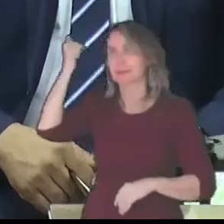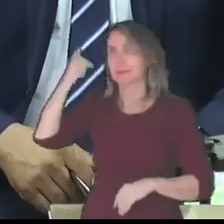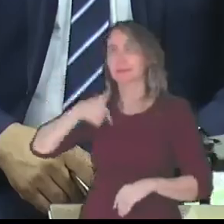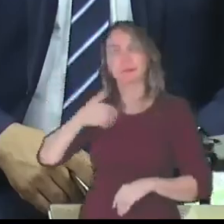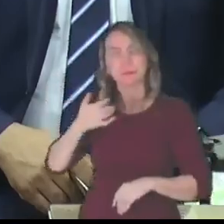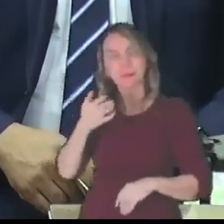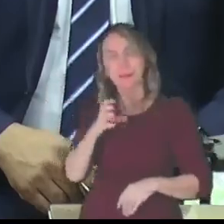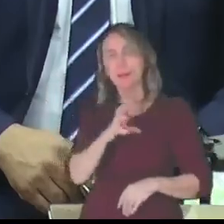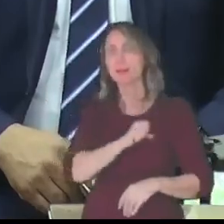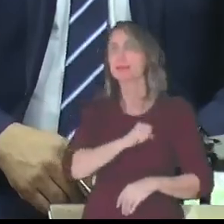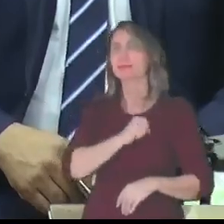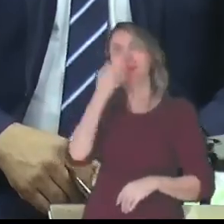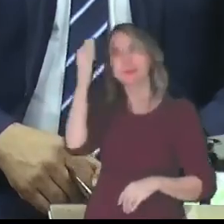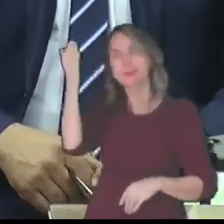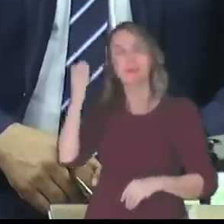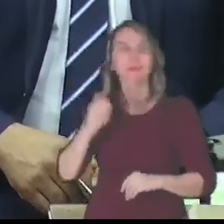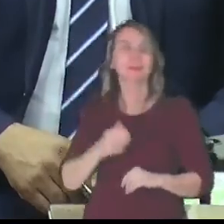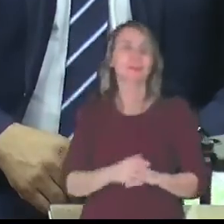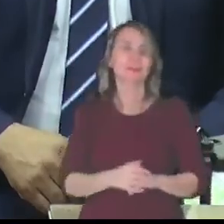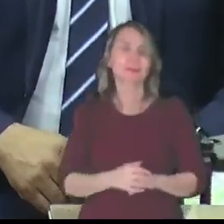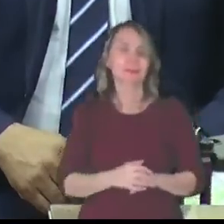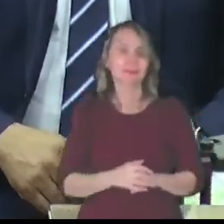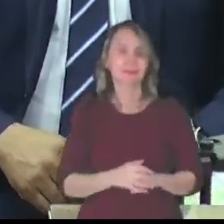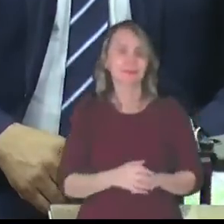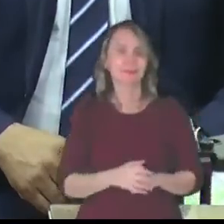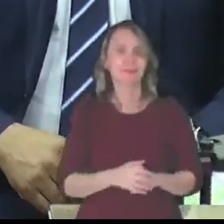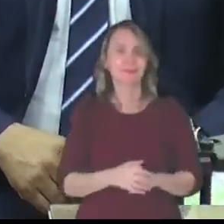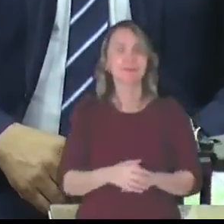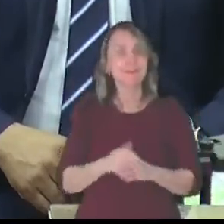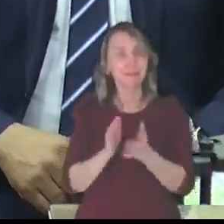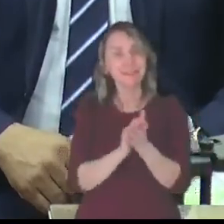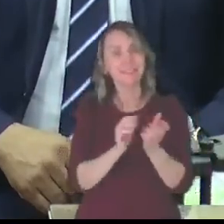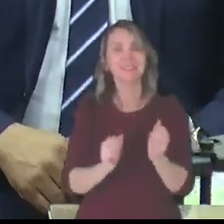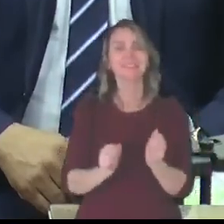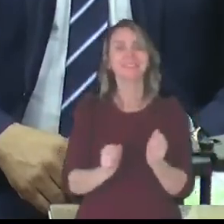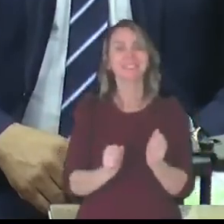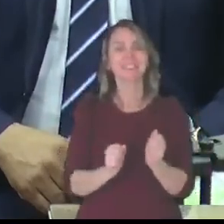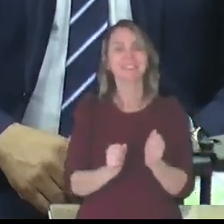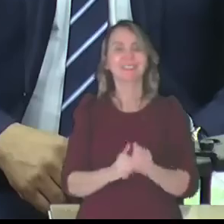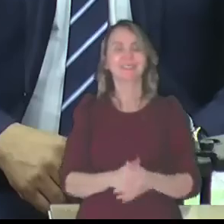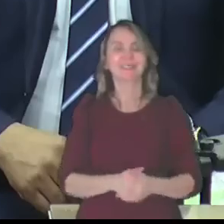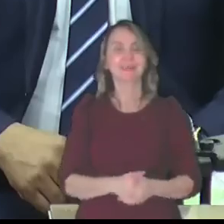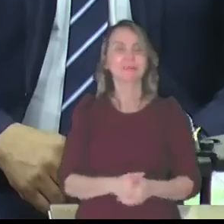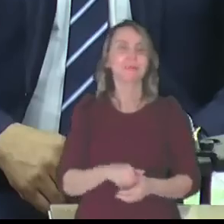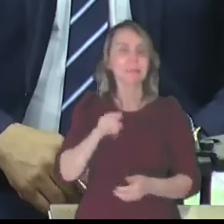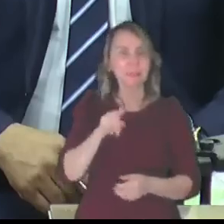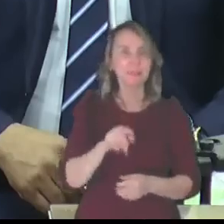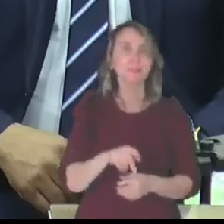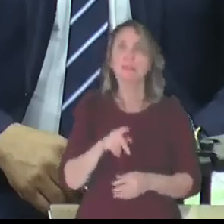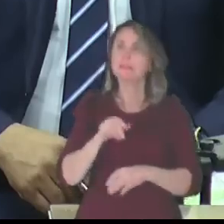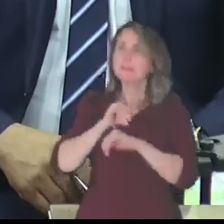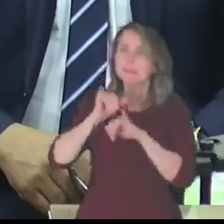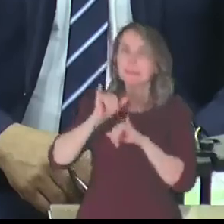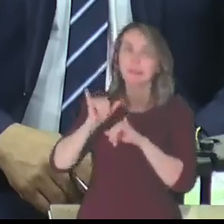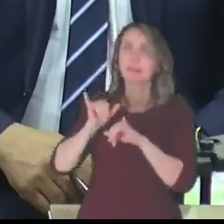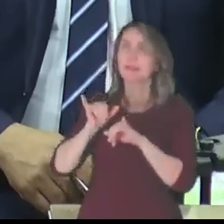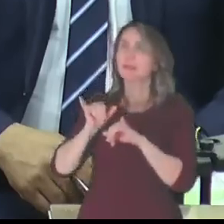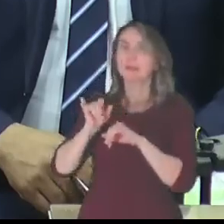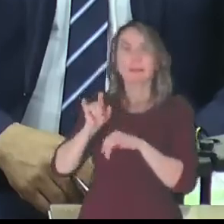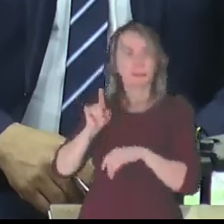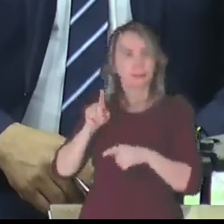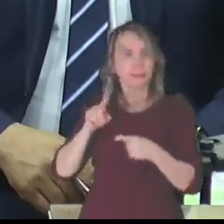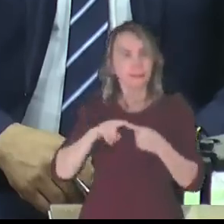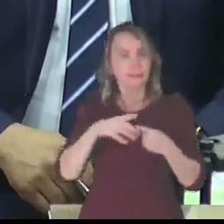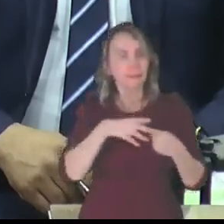eu te quero bem glória a Deus aleluia aí você vai dizer Jesus que é um filho desobediente